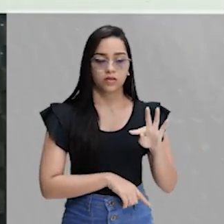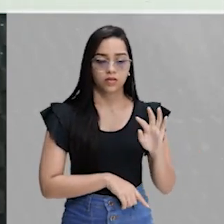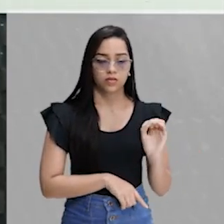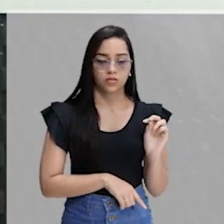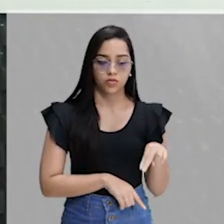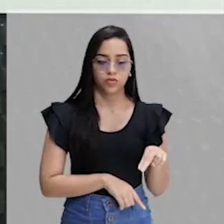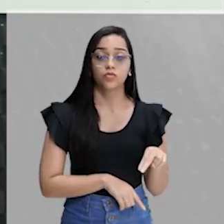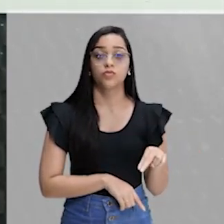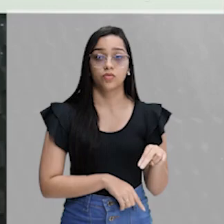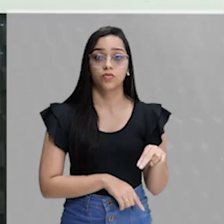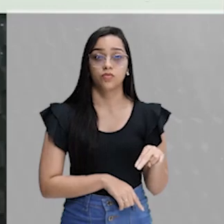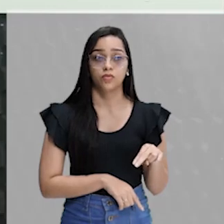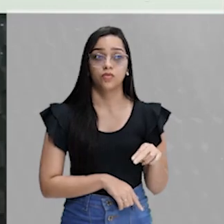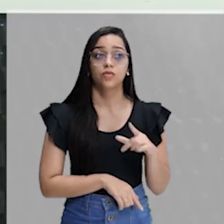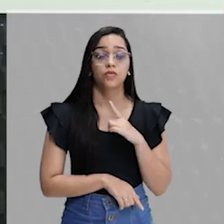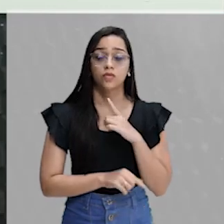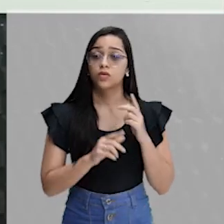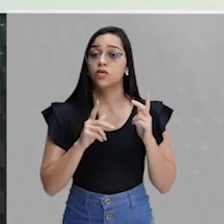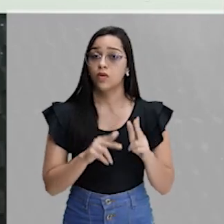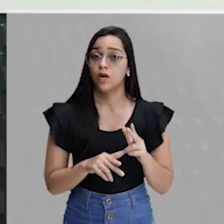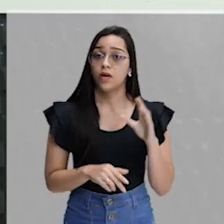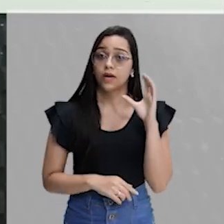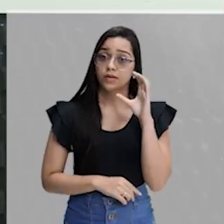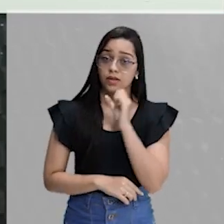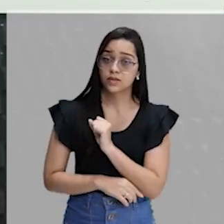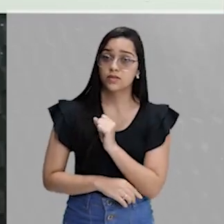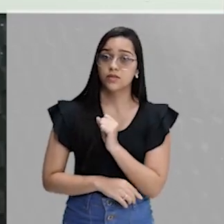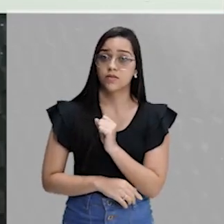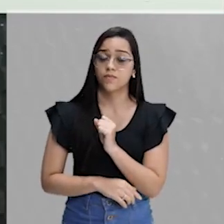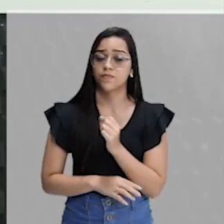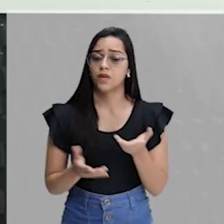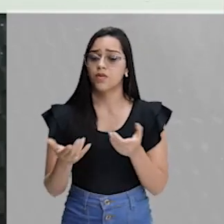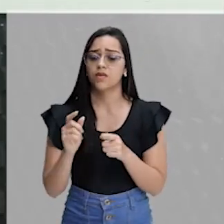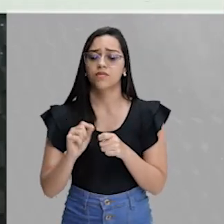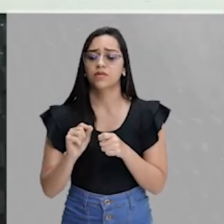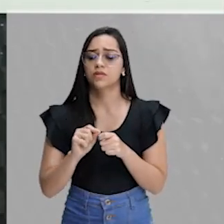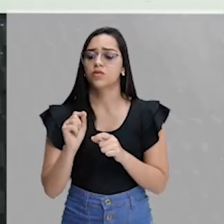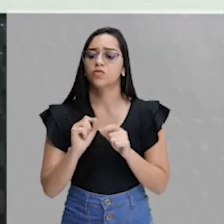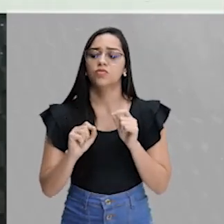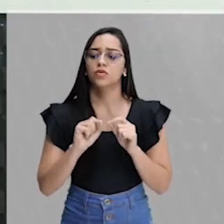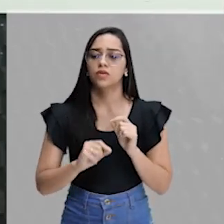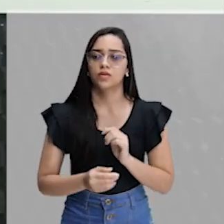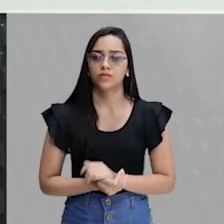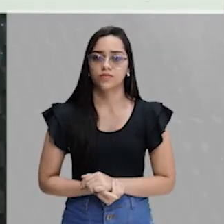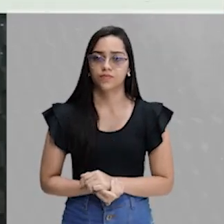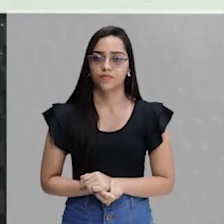equação de Torricelli, está sendo a aceleração. Vou fazer o seguinte, eu vou